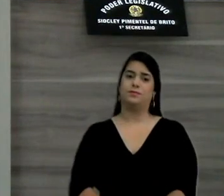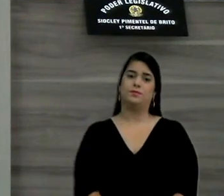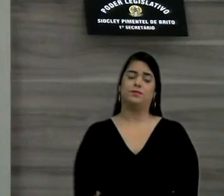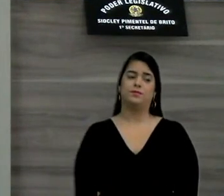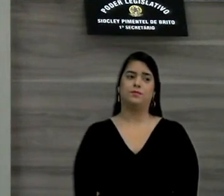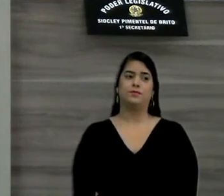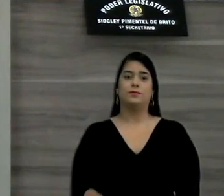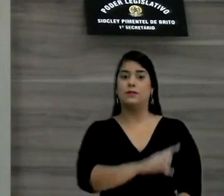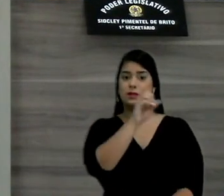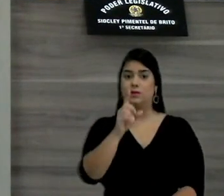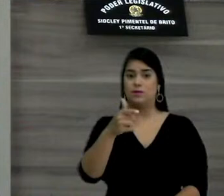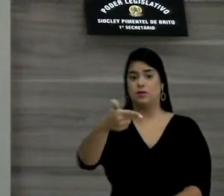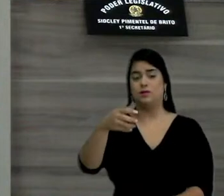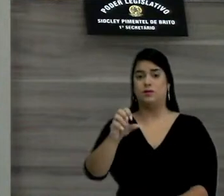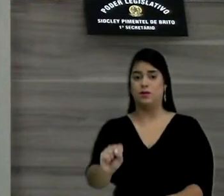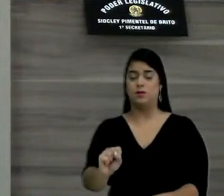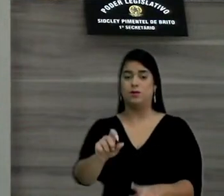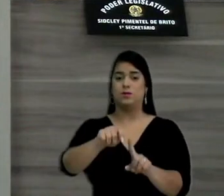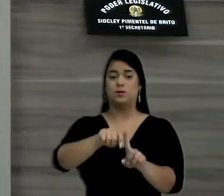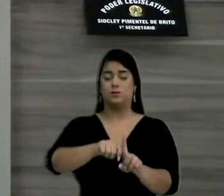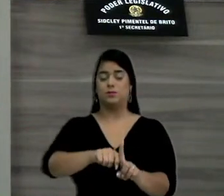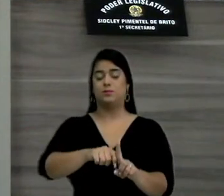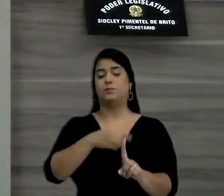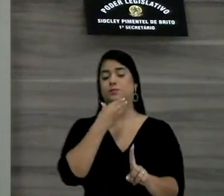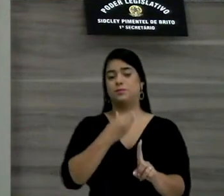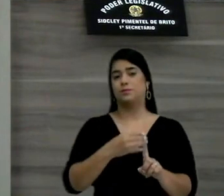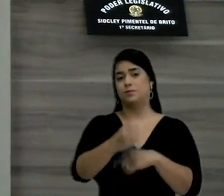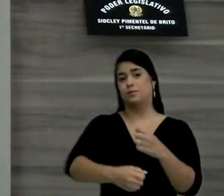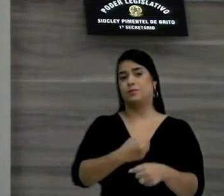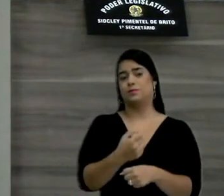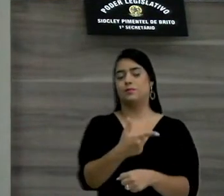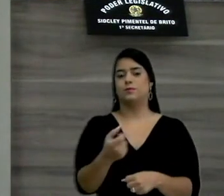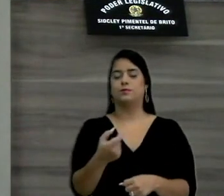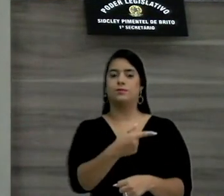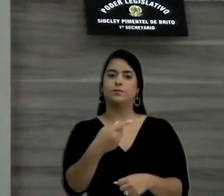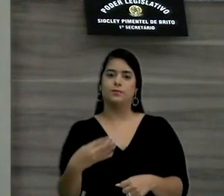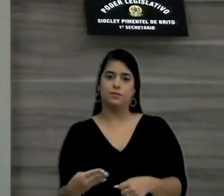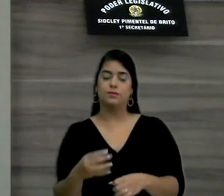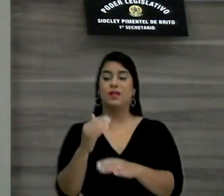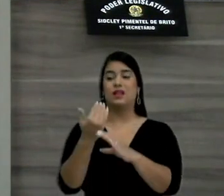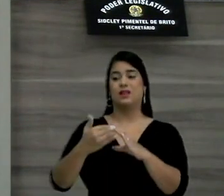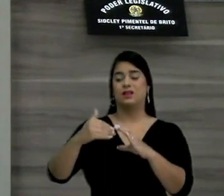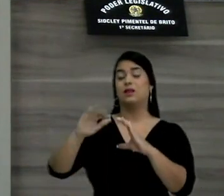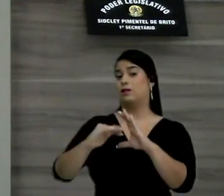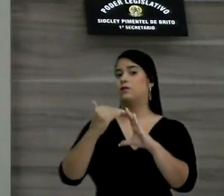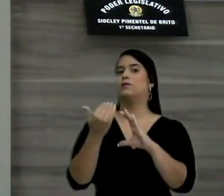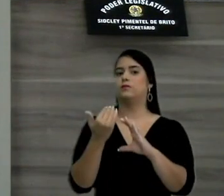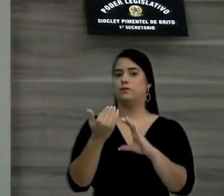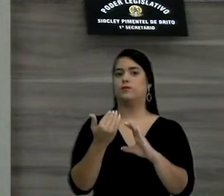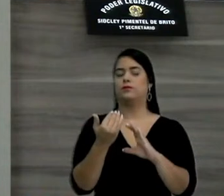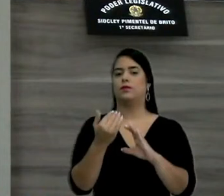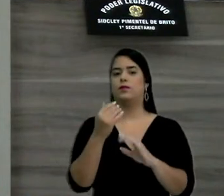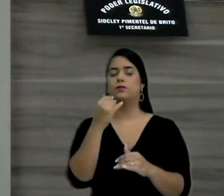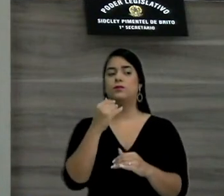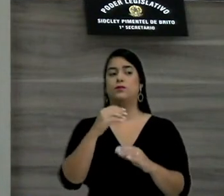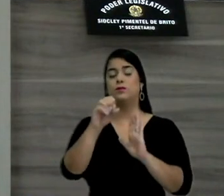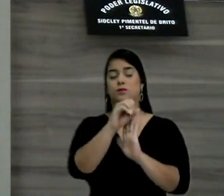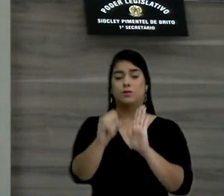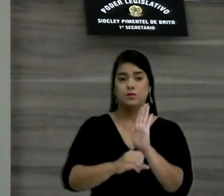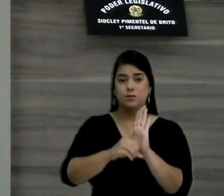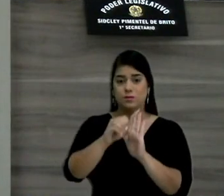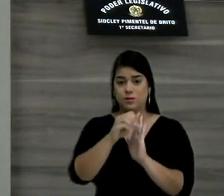em 282/2022 foi enviado por esta PJ Ofício ao presidente da Câmara Municipal solicitando informações